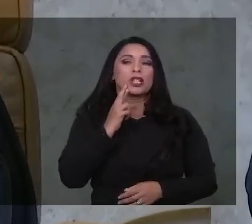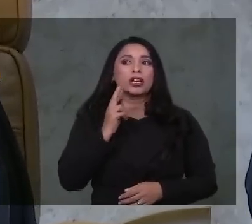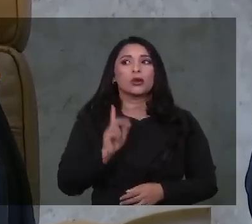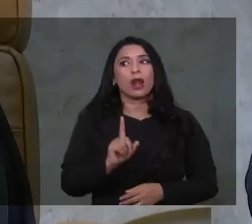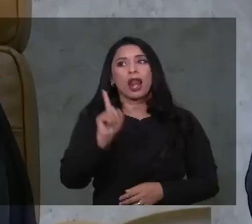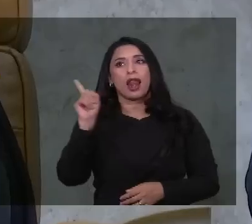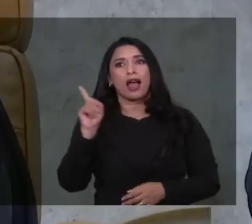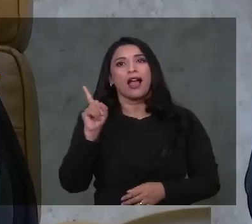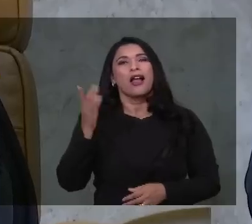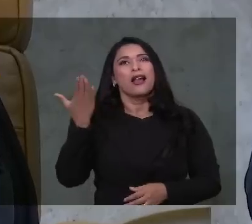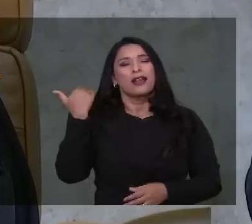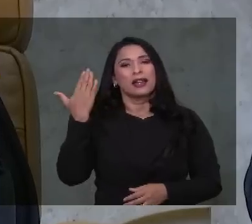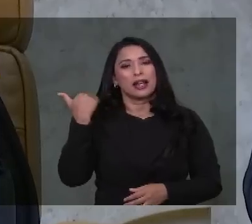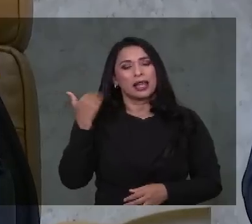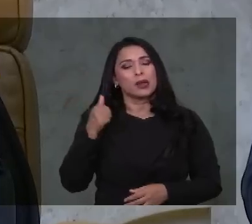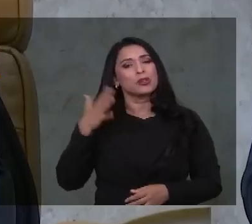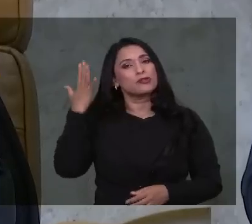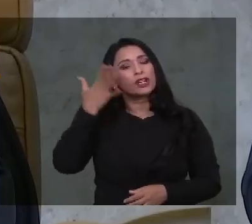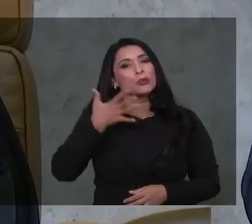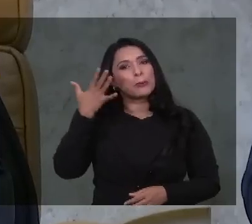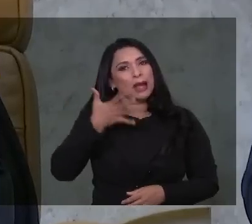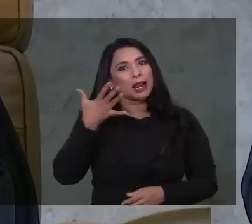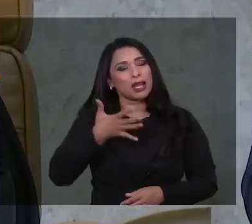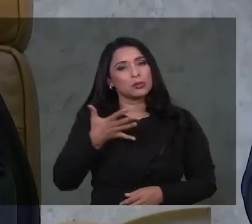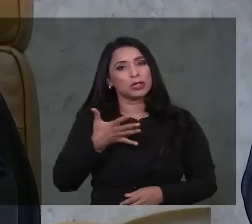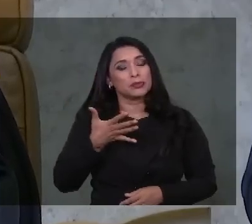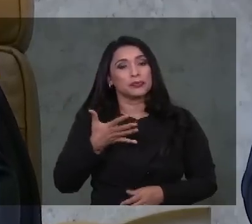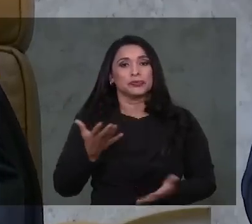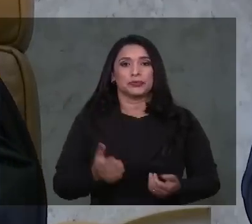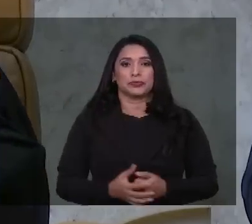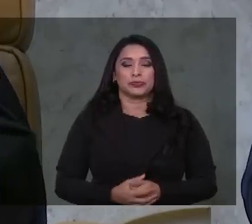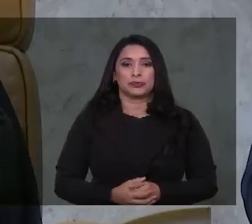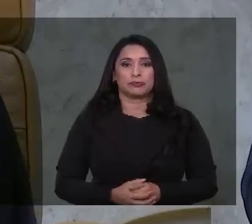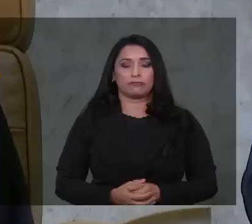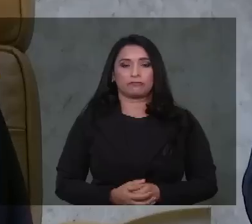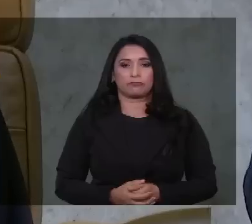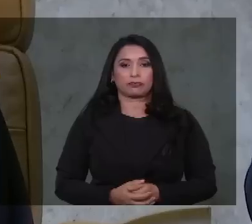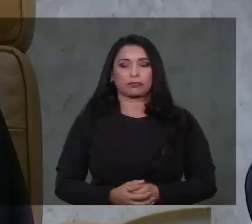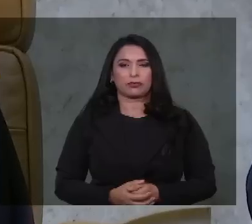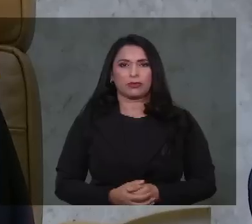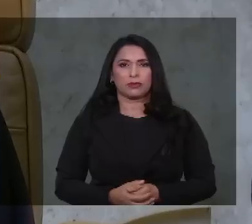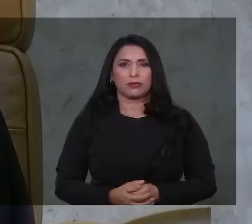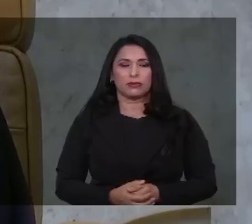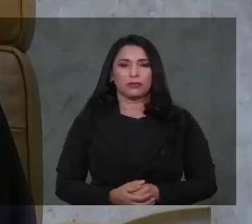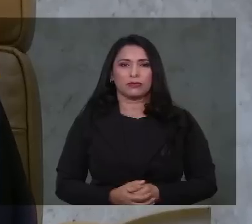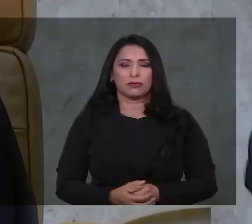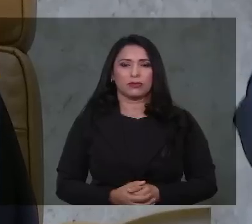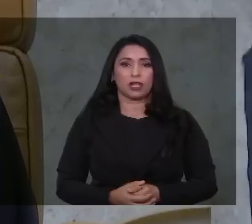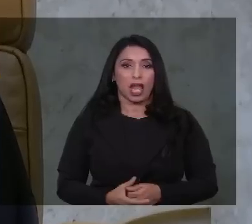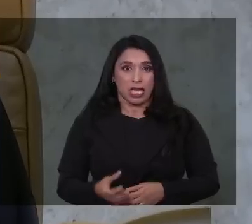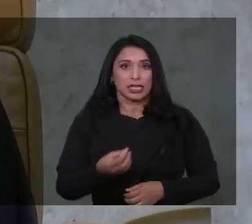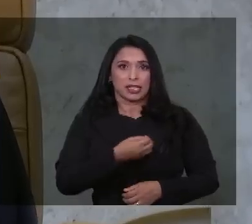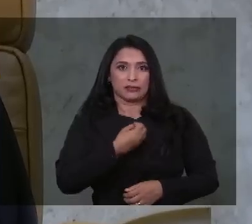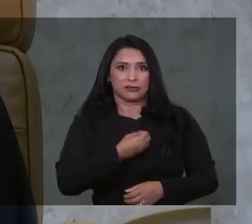de encerrar esse discurso. Na vida, nós estamos sempre nos